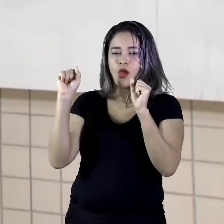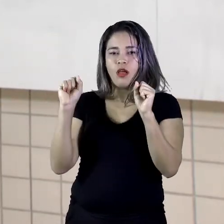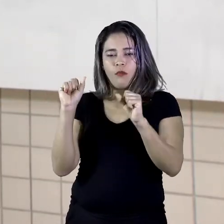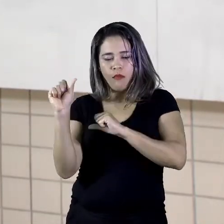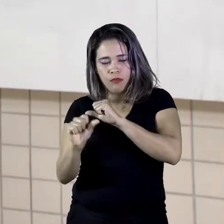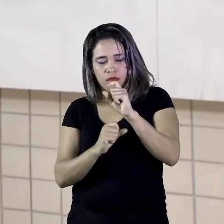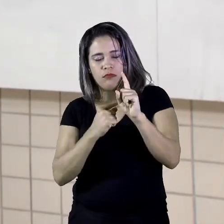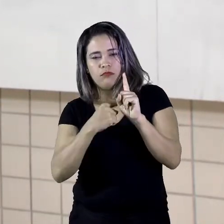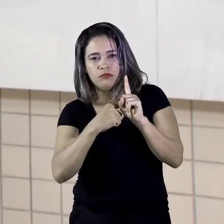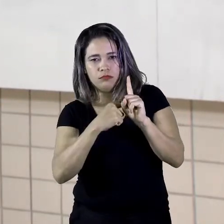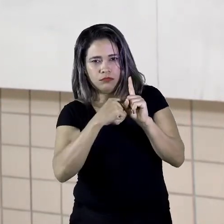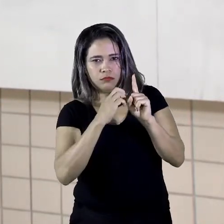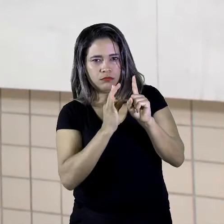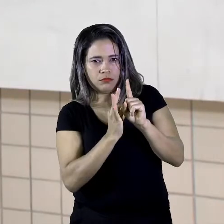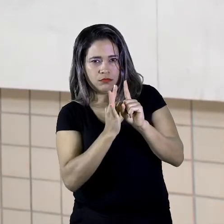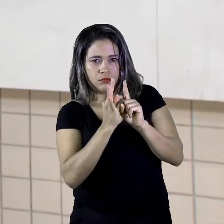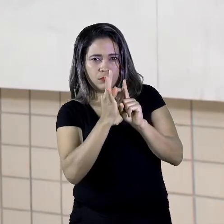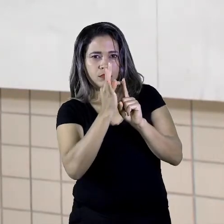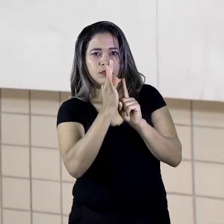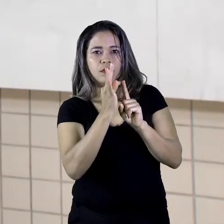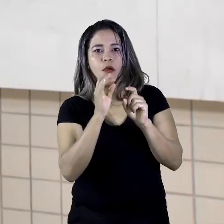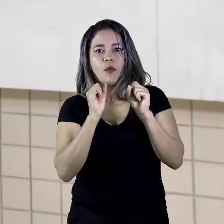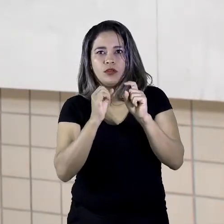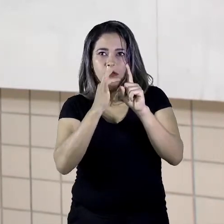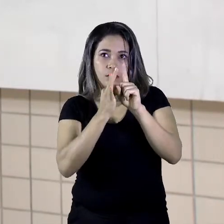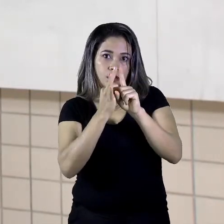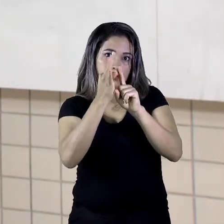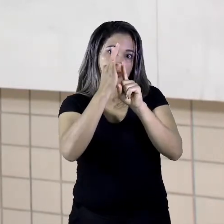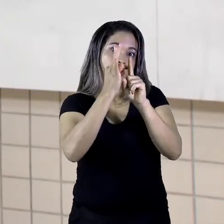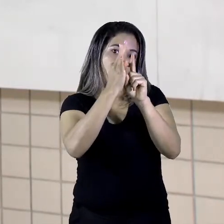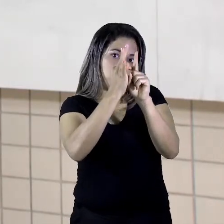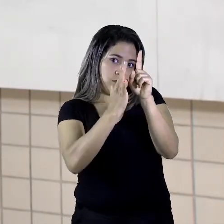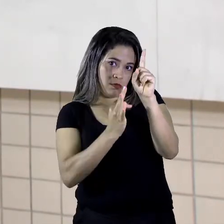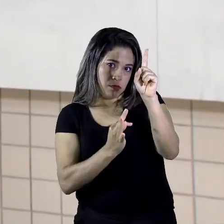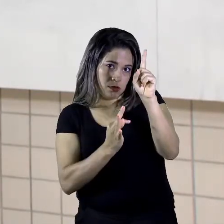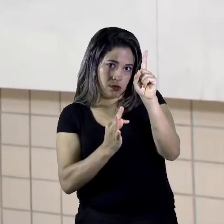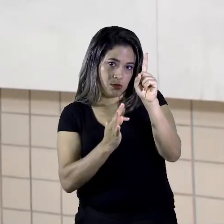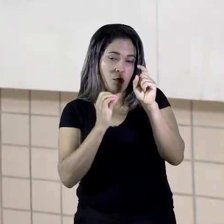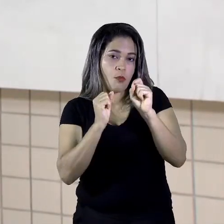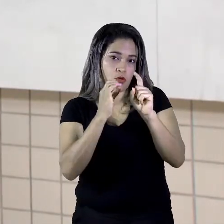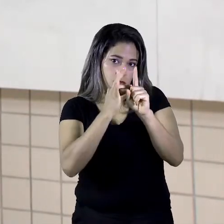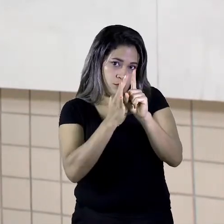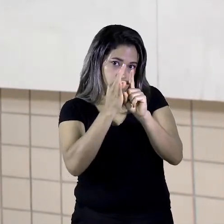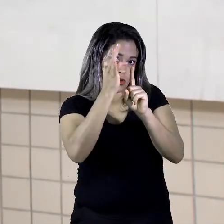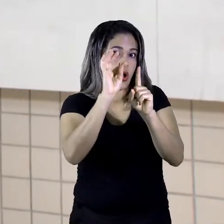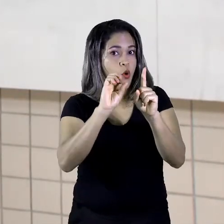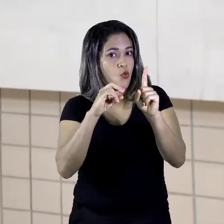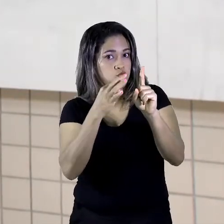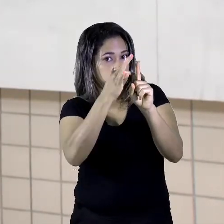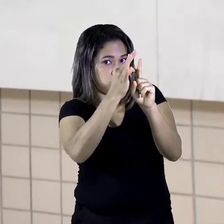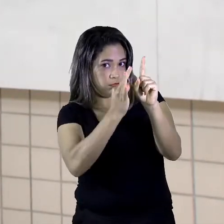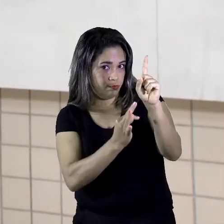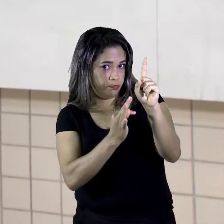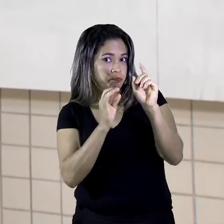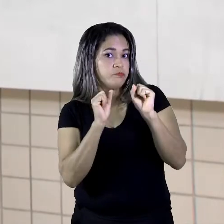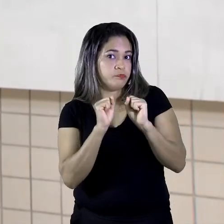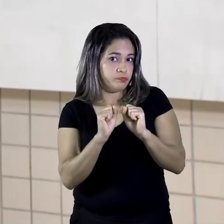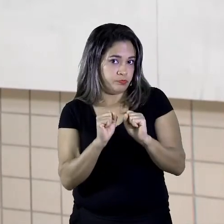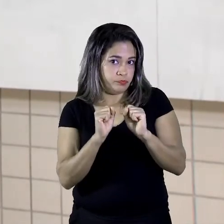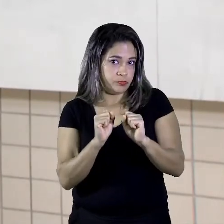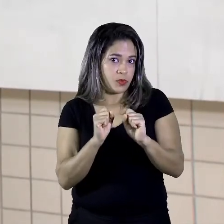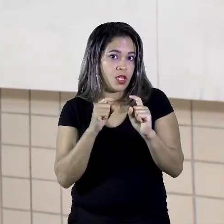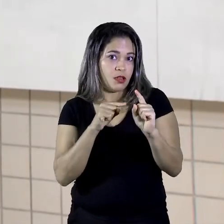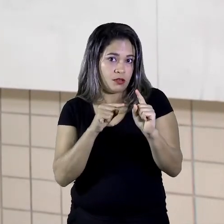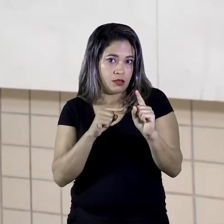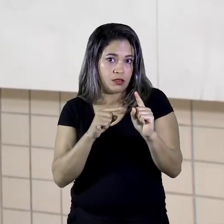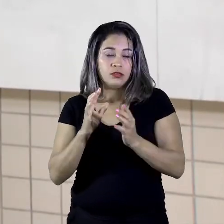ser tanto para cima como para baixo, né? Pode tanto aumentar a temperatura como diminuir, e isso